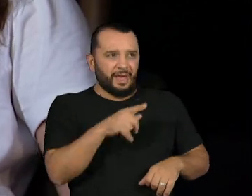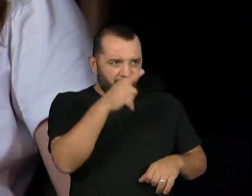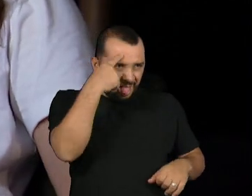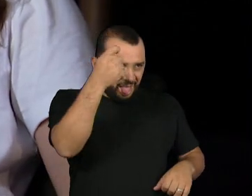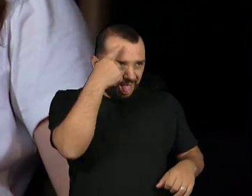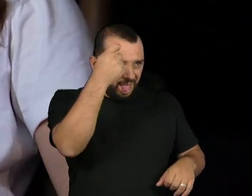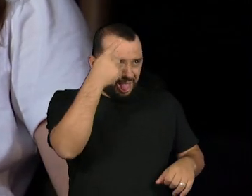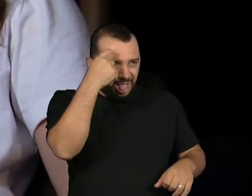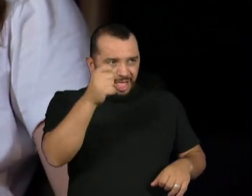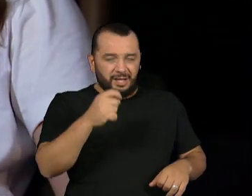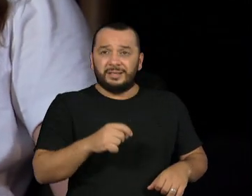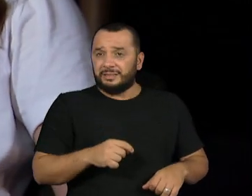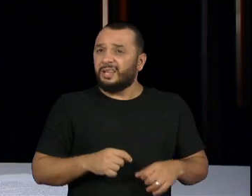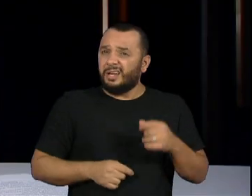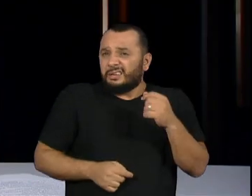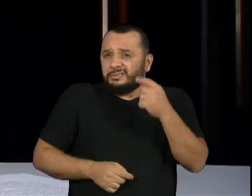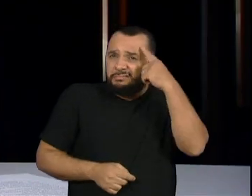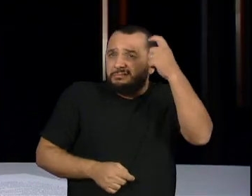ser.